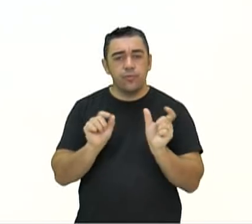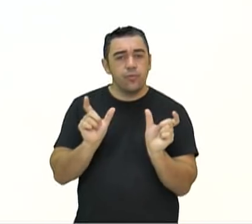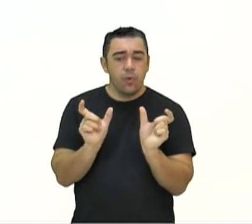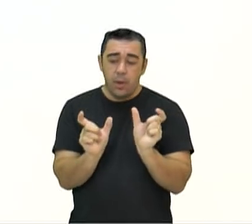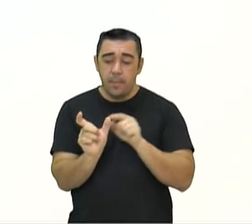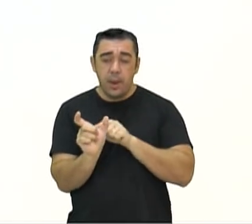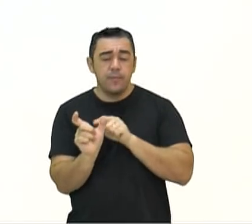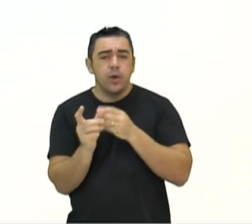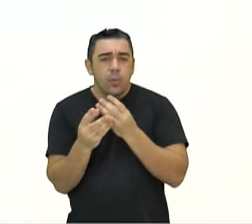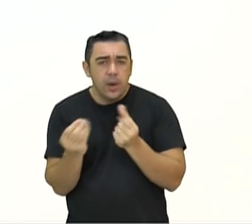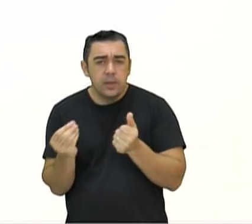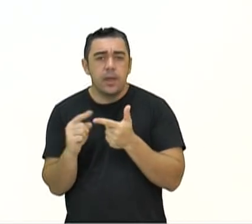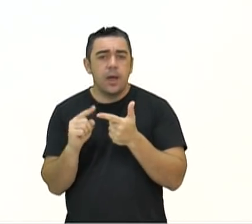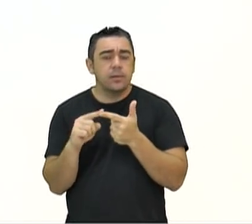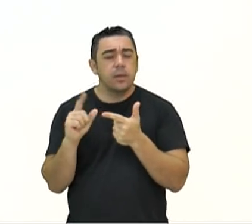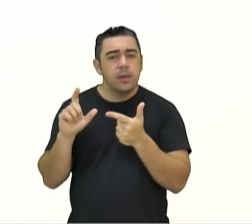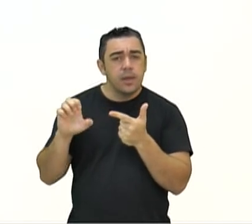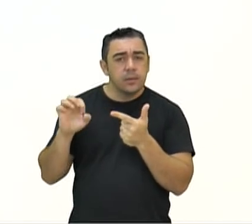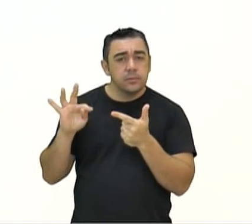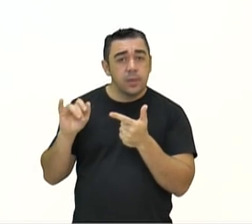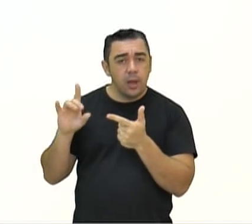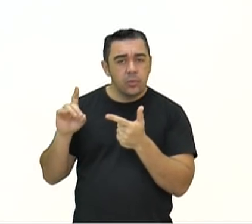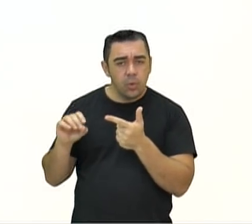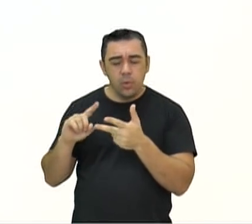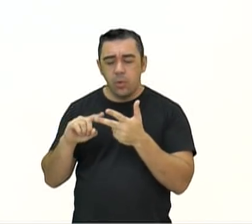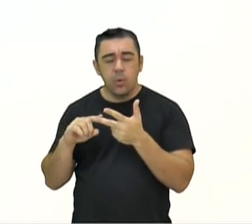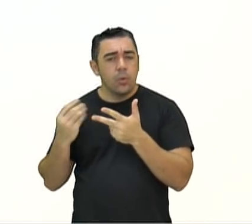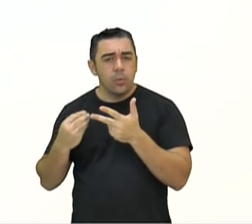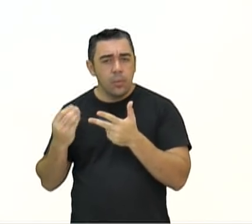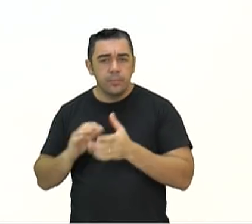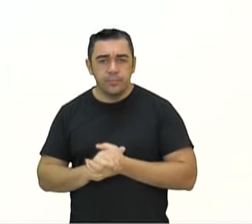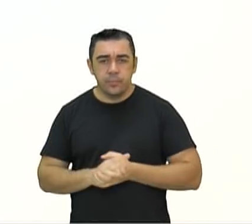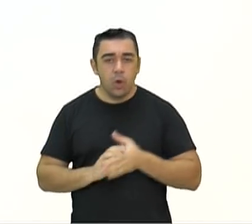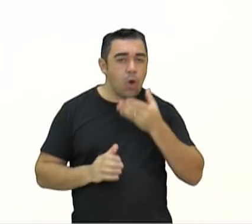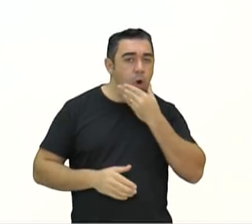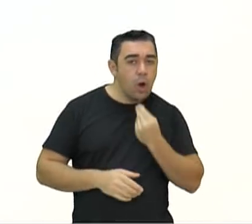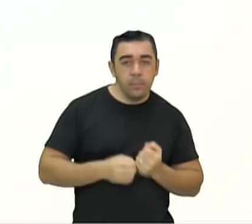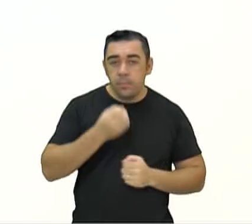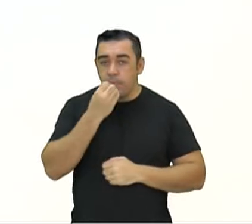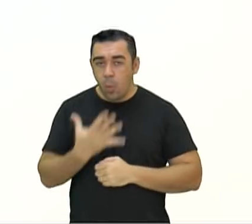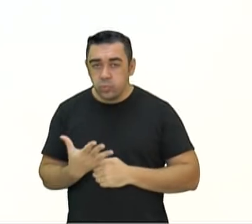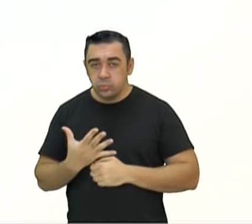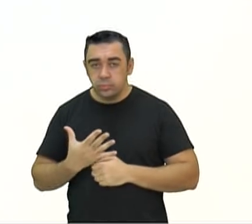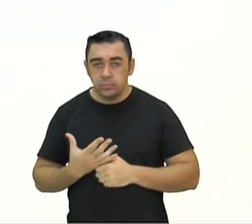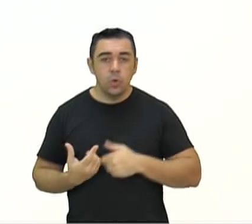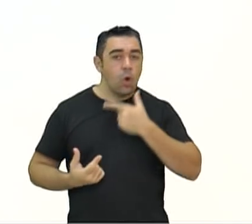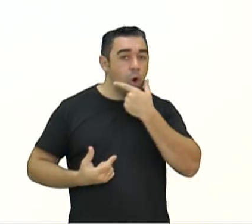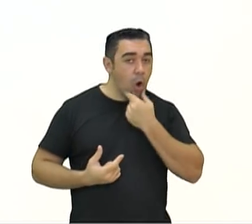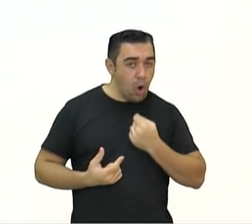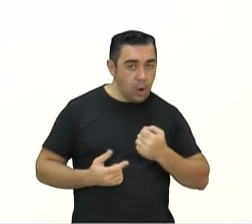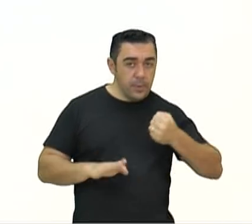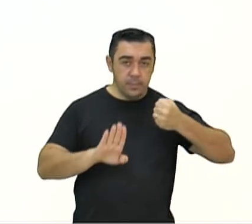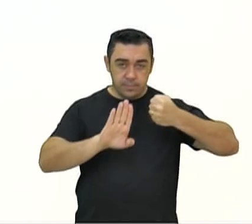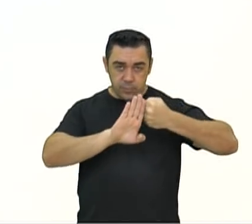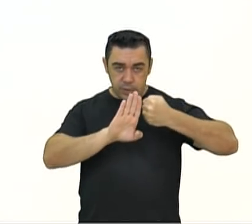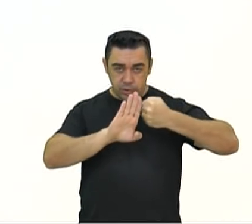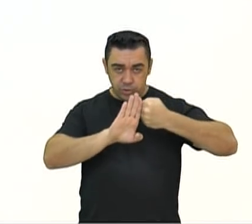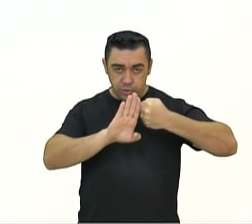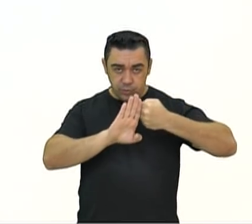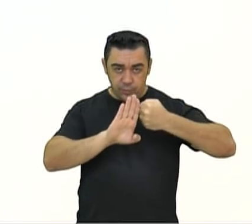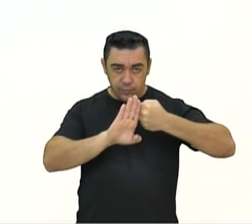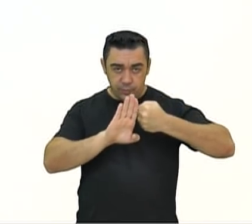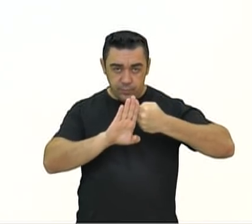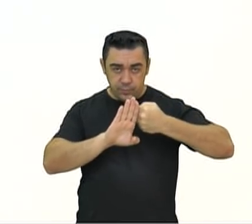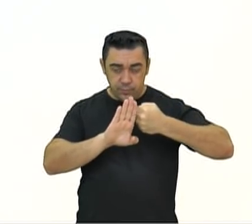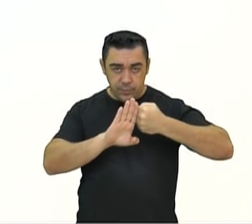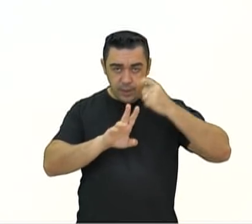qualidade, estado, condição. Exemplo, homem bom, né? Então, eu tenho ali que substantivo é homem, lembra que